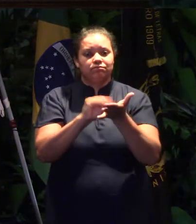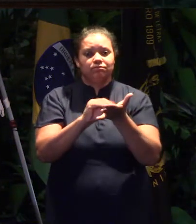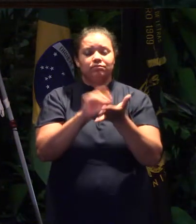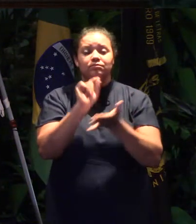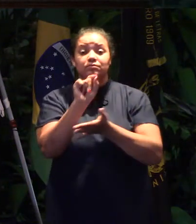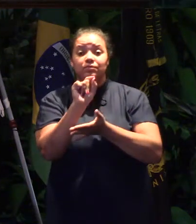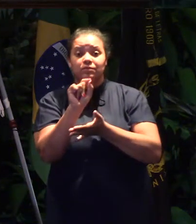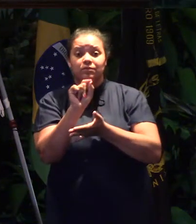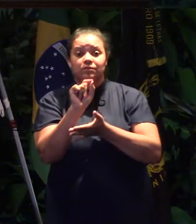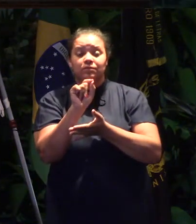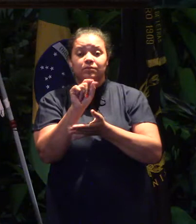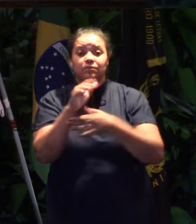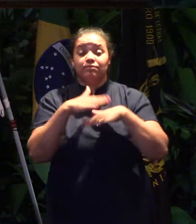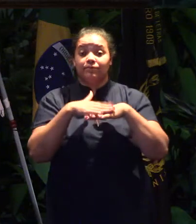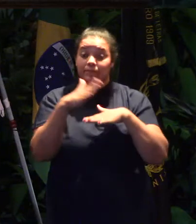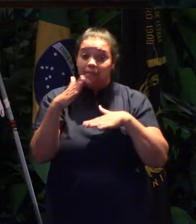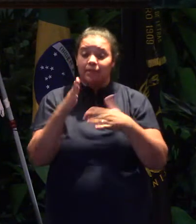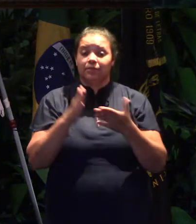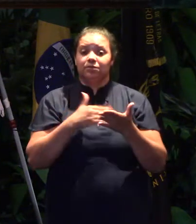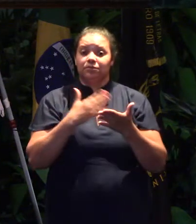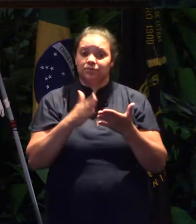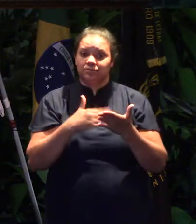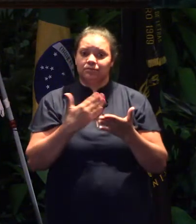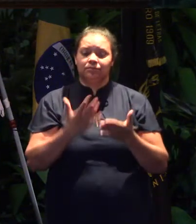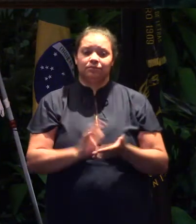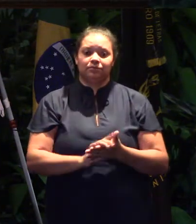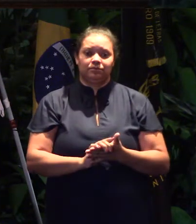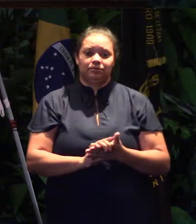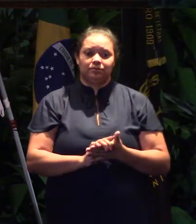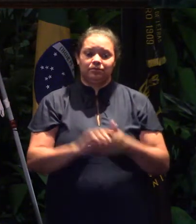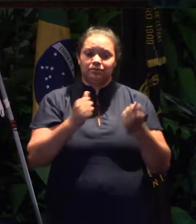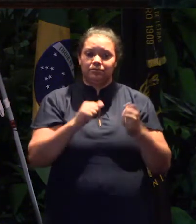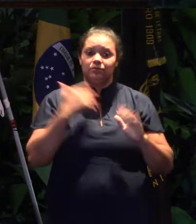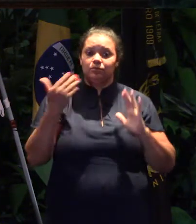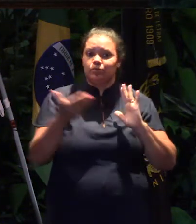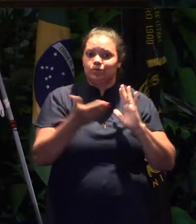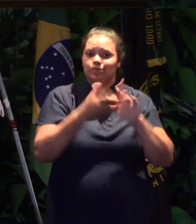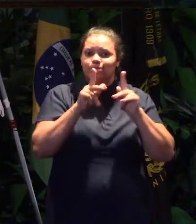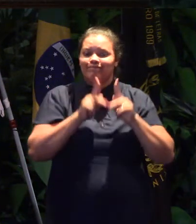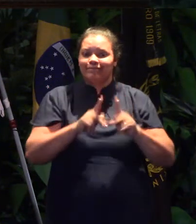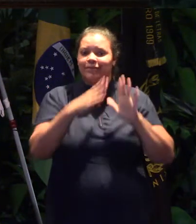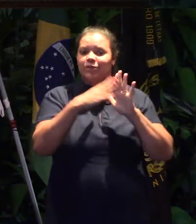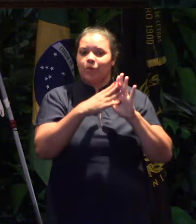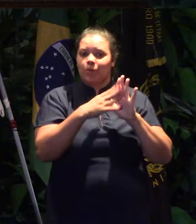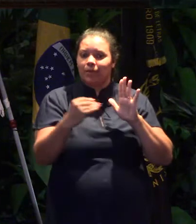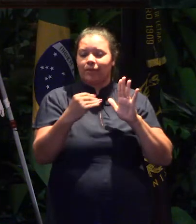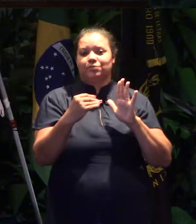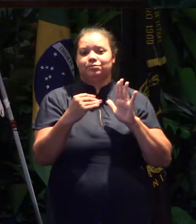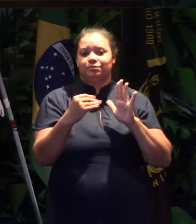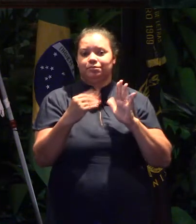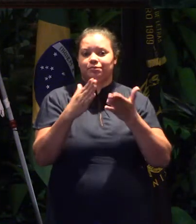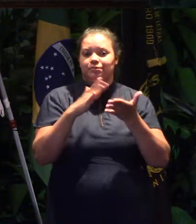que a cadeia produtiva do livro, em todas as suas dimensões, enxergue nesse público específico um segmento